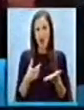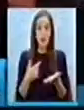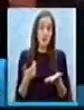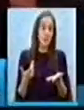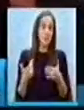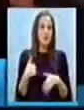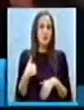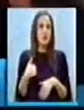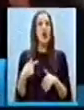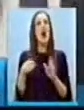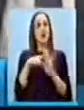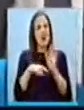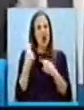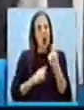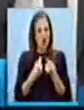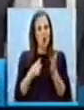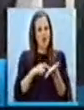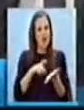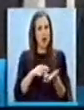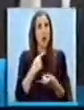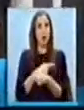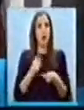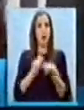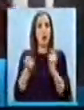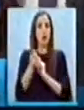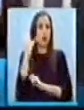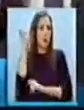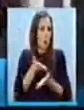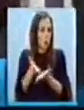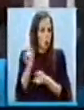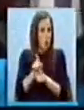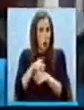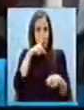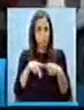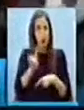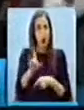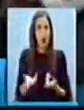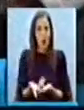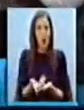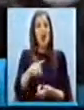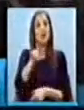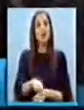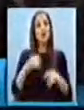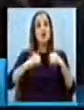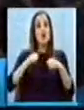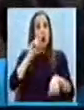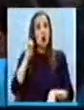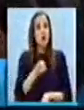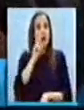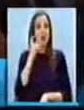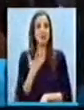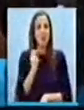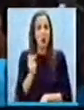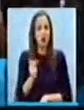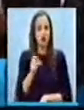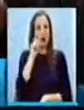faltam medidas, porque entretanto as alterações climáticas não param, como, para além disso, como o acordo é revisto de 5 em 5 anos,